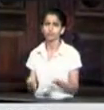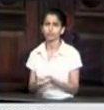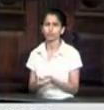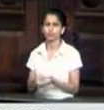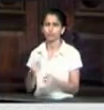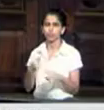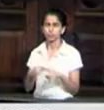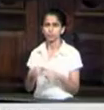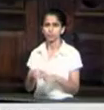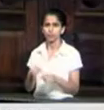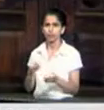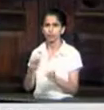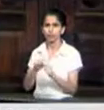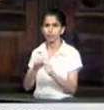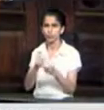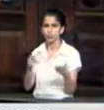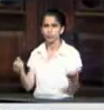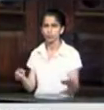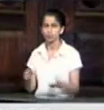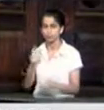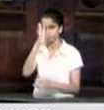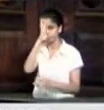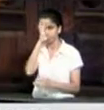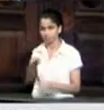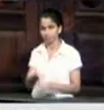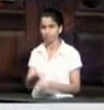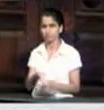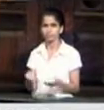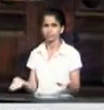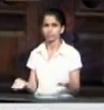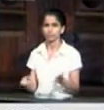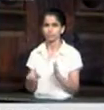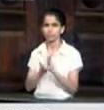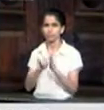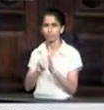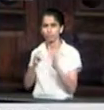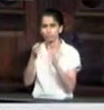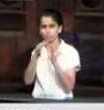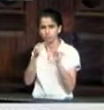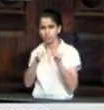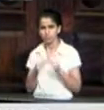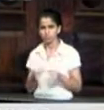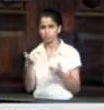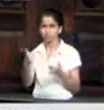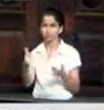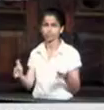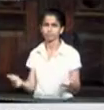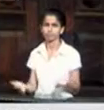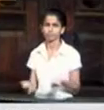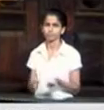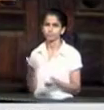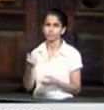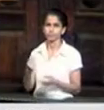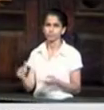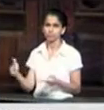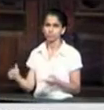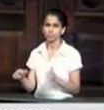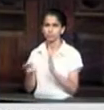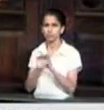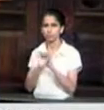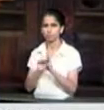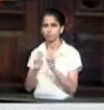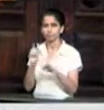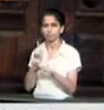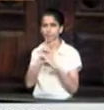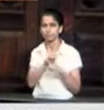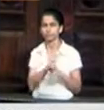discricionário, um ato direto, sem previsão legal, presidente? Não há defesa constitucional, é